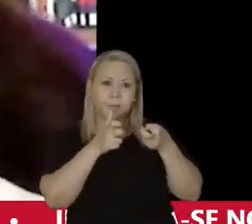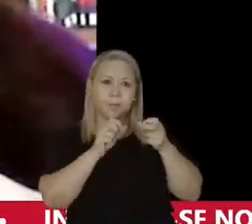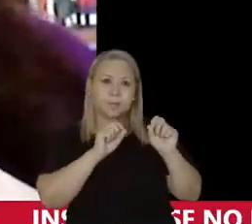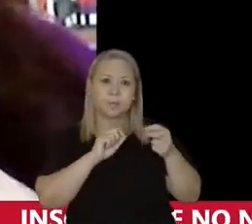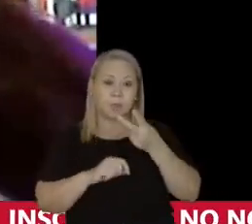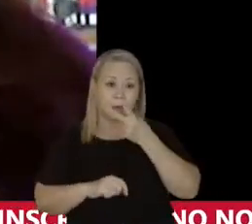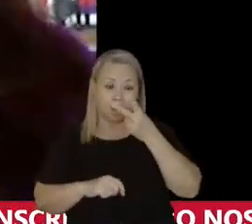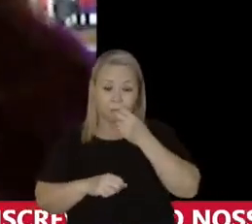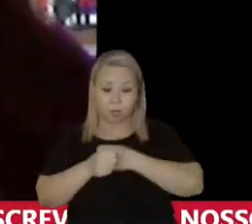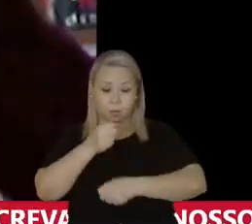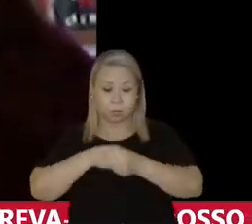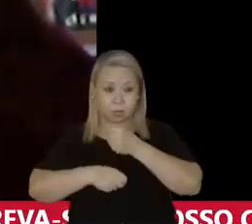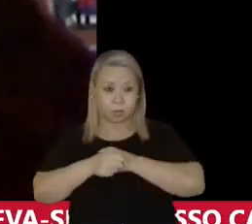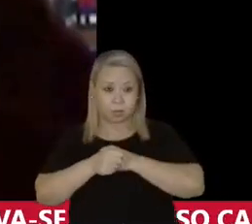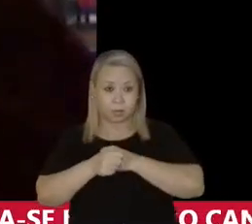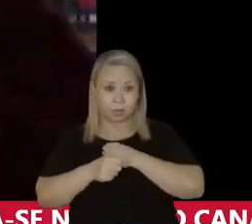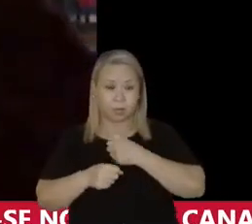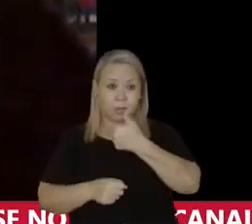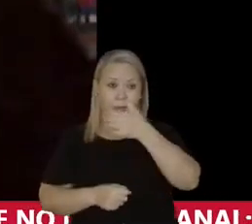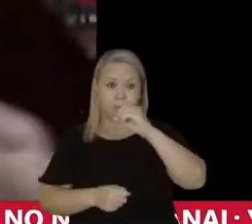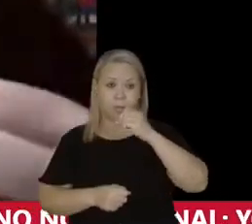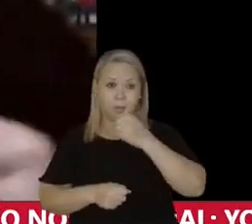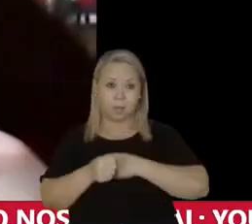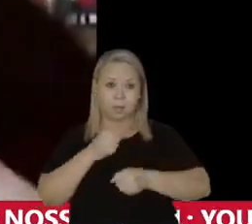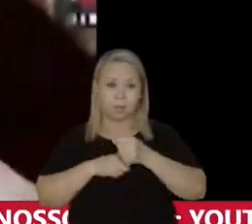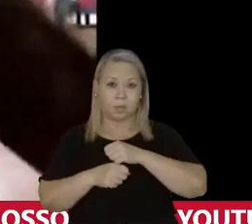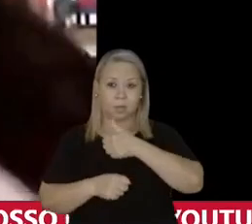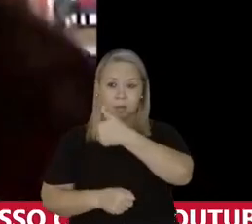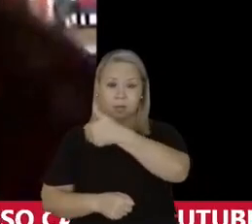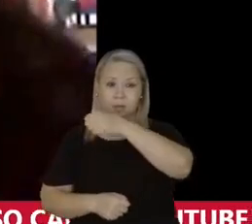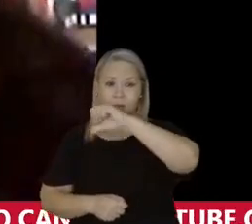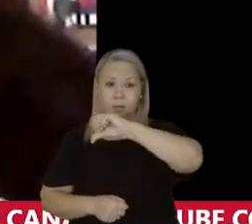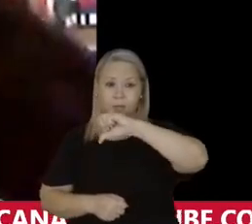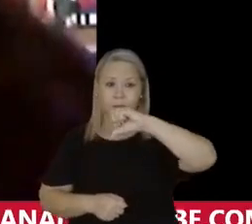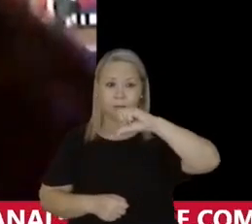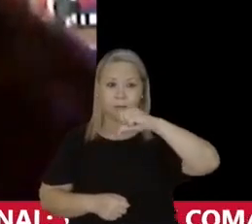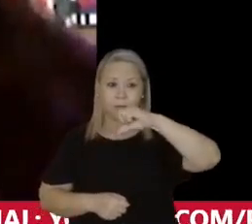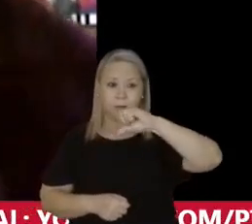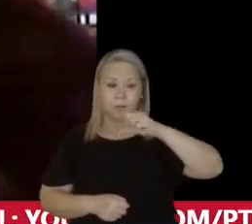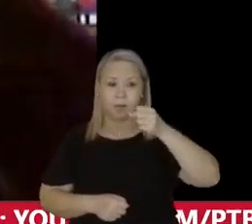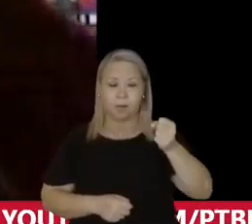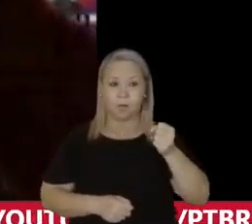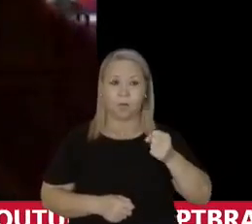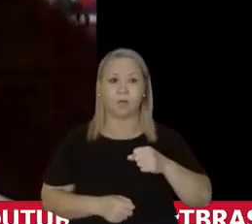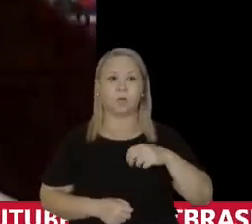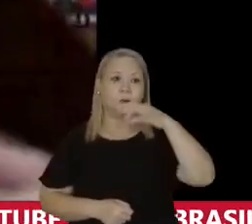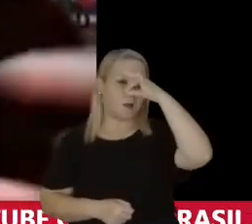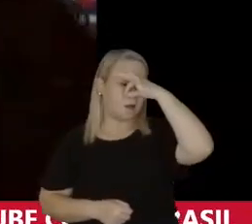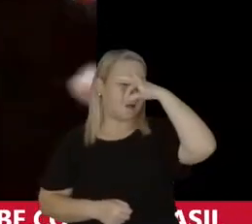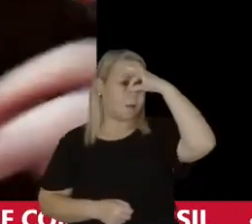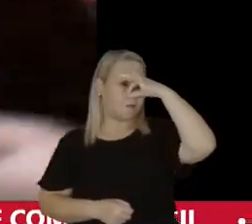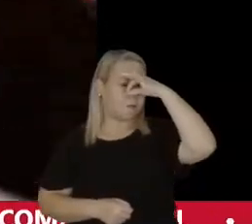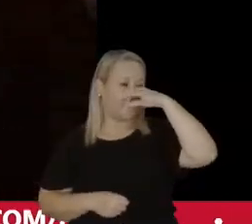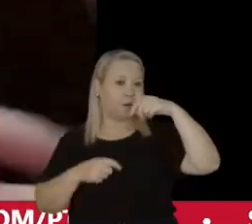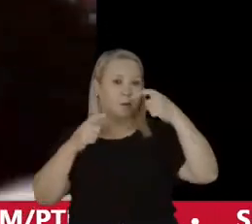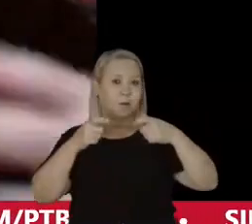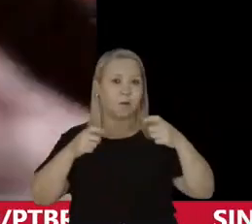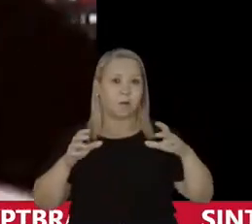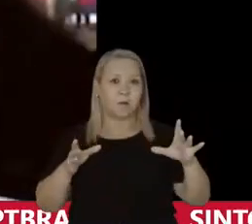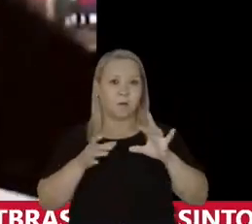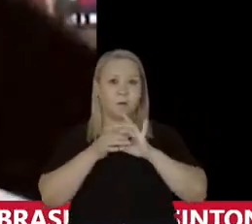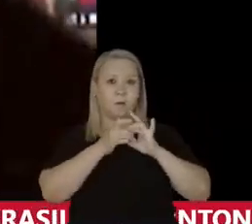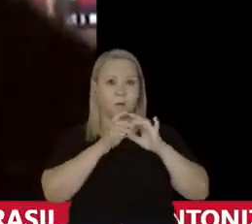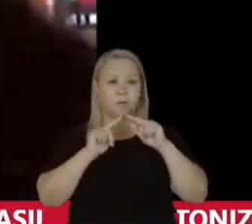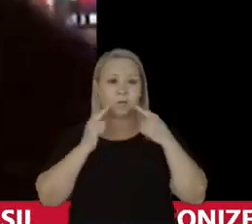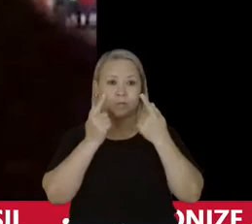2 décadas atrás, em 1998, numa conferência episcopal do Peru, onde juntava